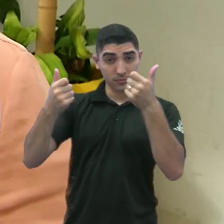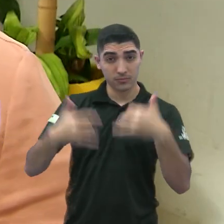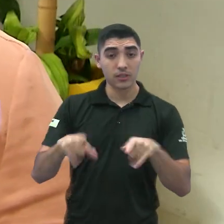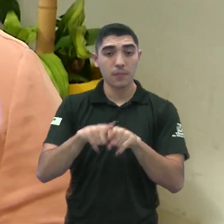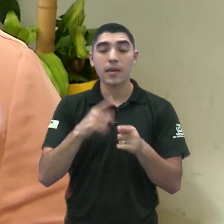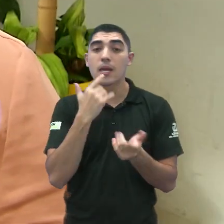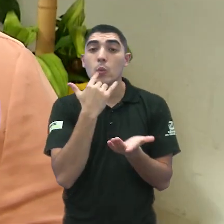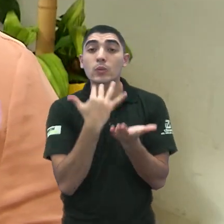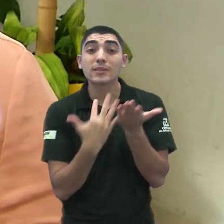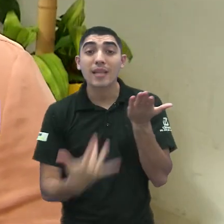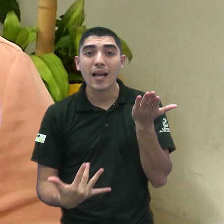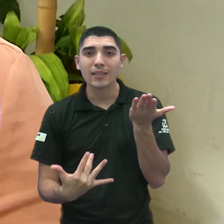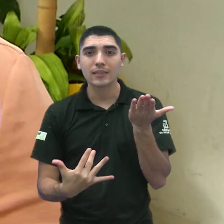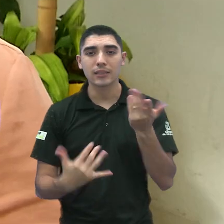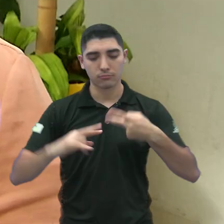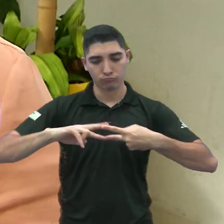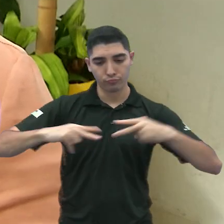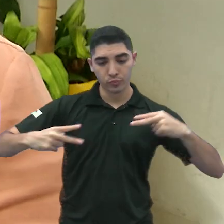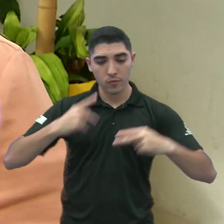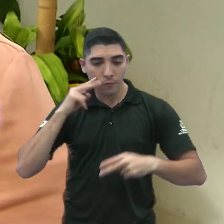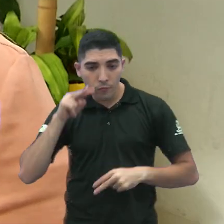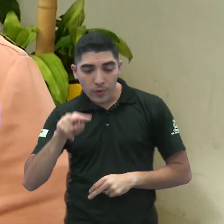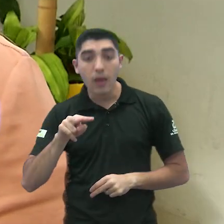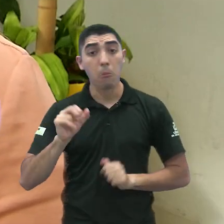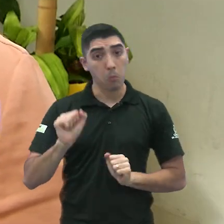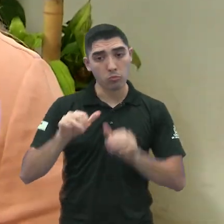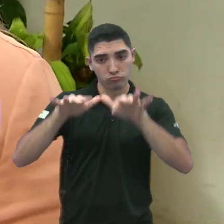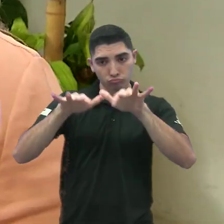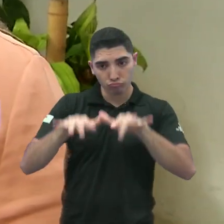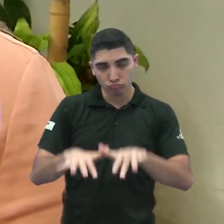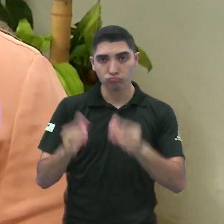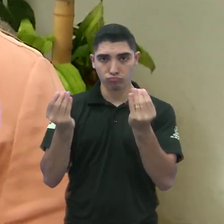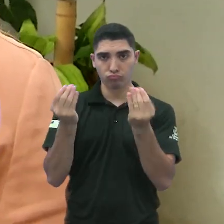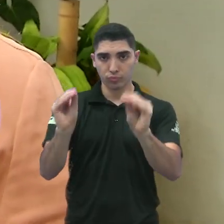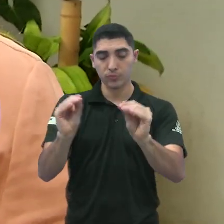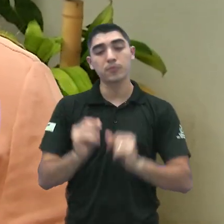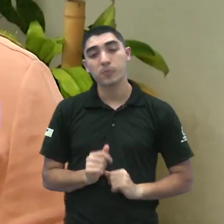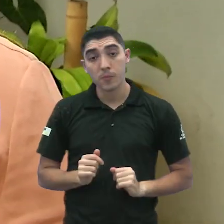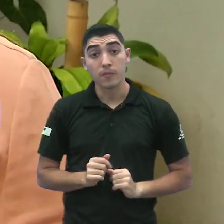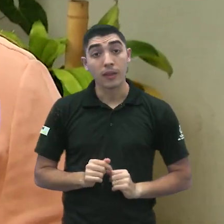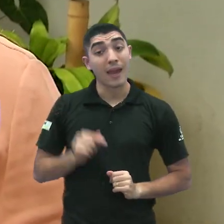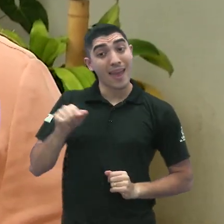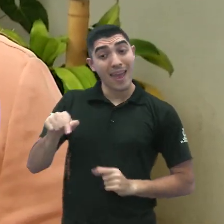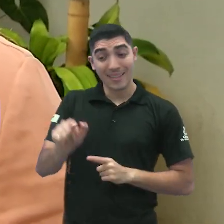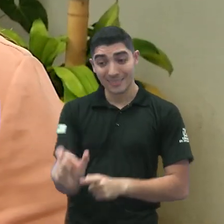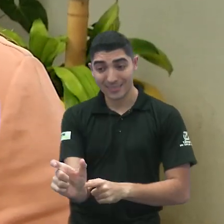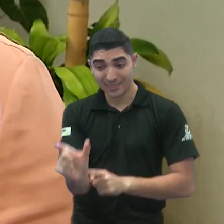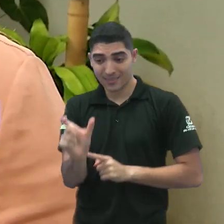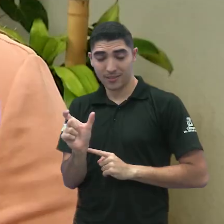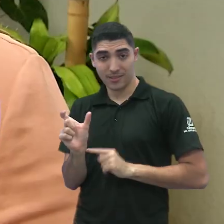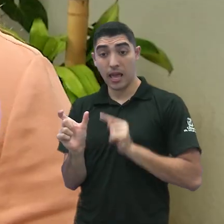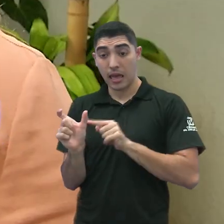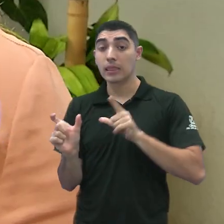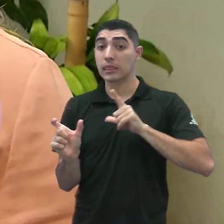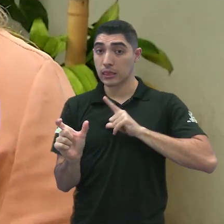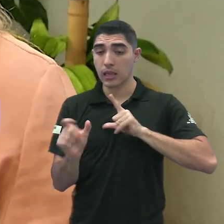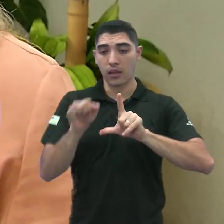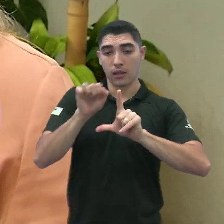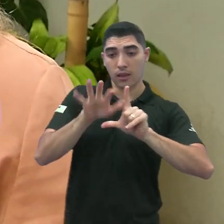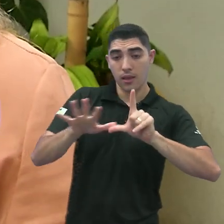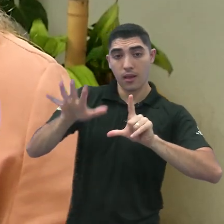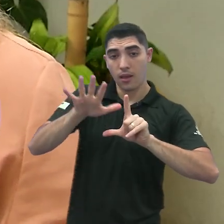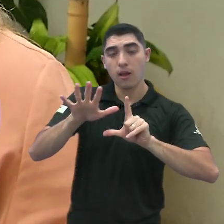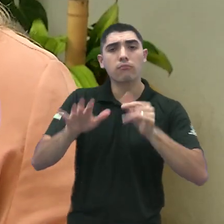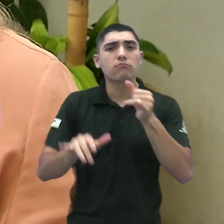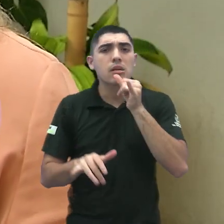sanguínea, isso é só autodeclarado no preenchimento dos dados. Lembrando que, como é uma carteirinha que tem um QR Code que valida, o município